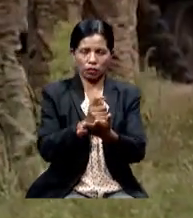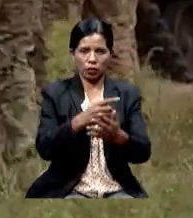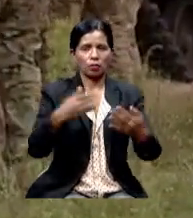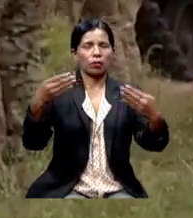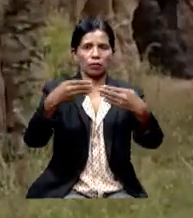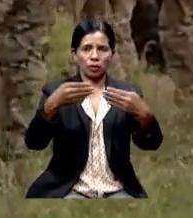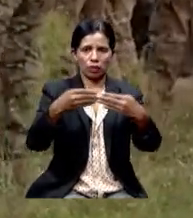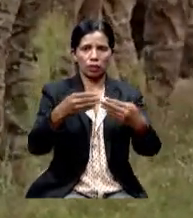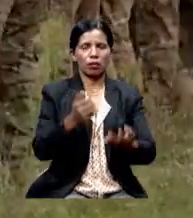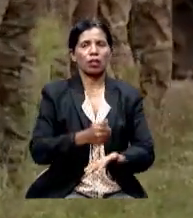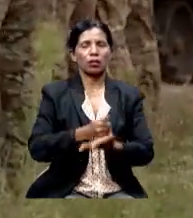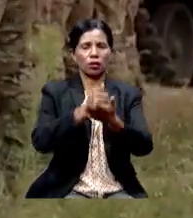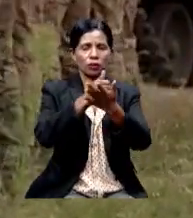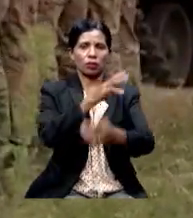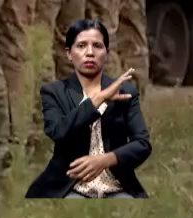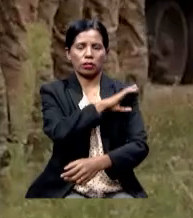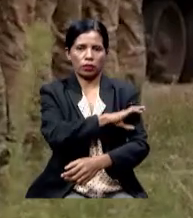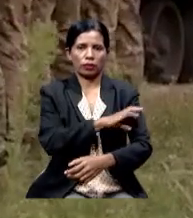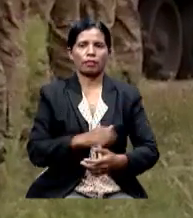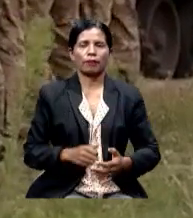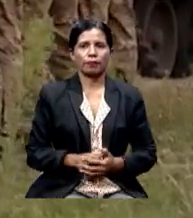Belarus hori apoia guarra siguranță.